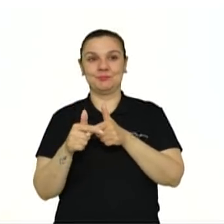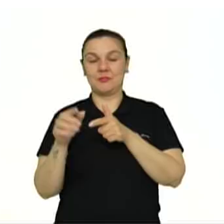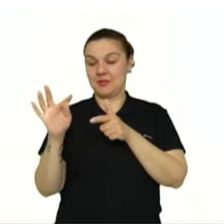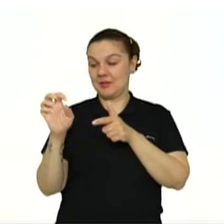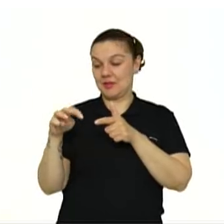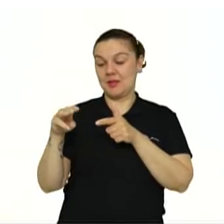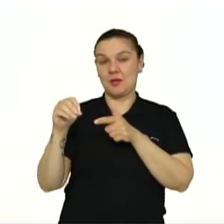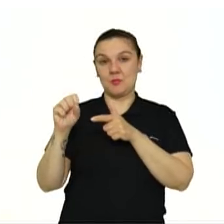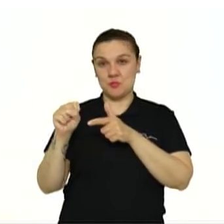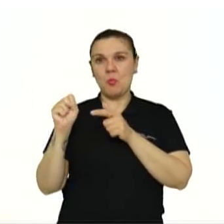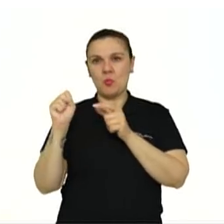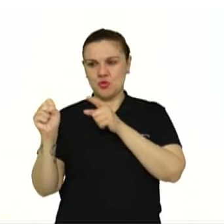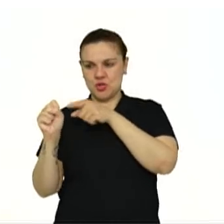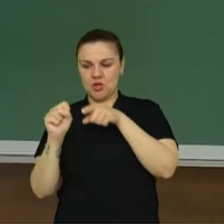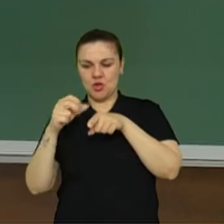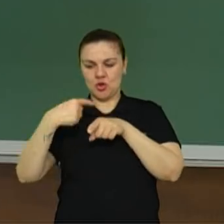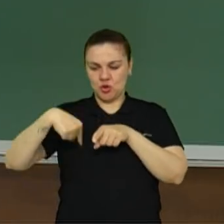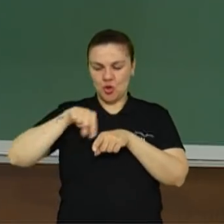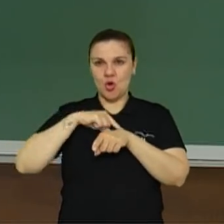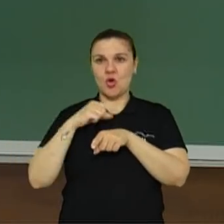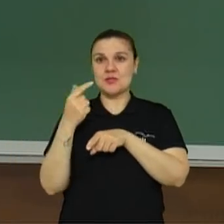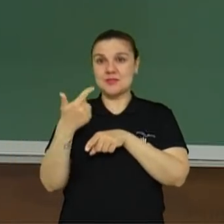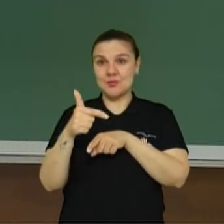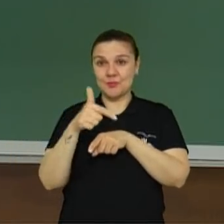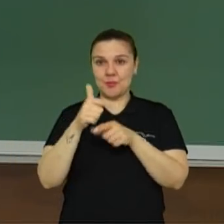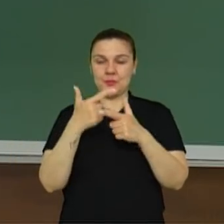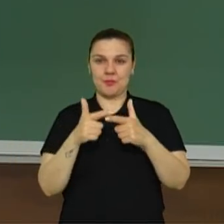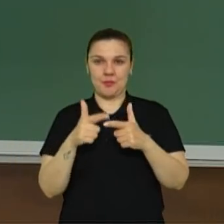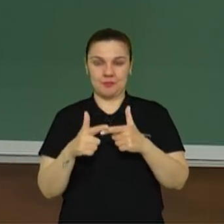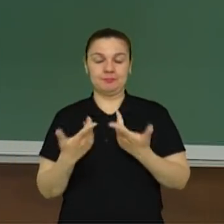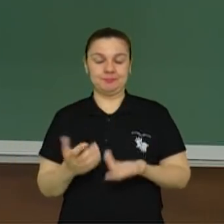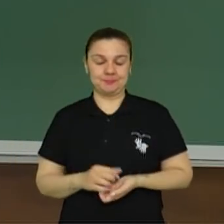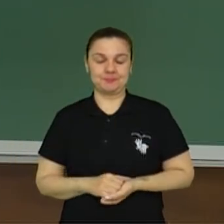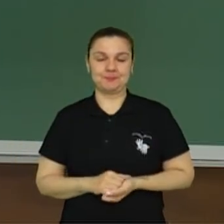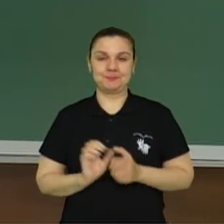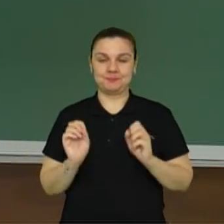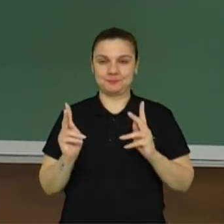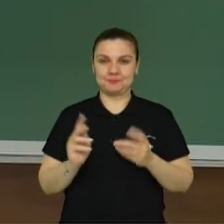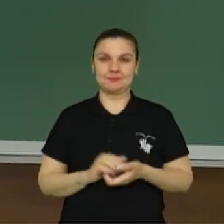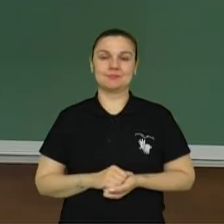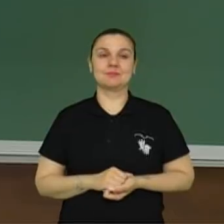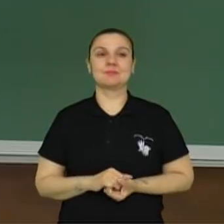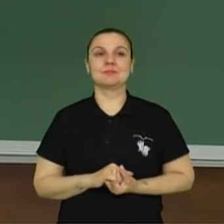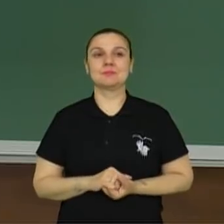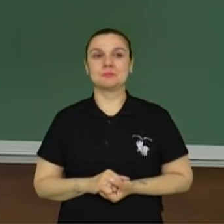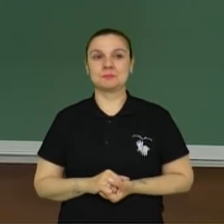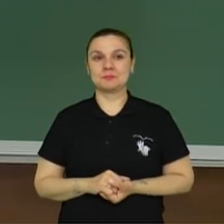palavrinha nós aqui. Aqui em casa nós não temos esse problema. Bacana?